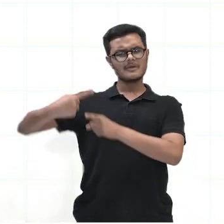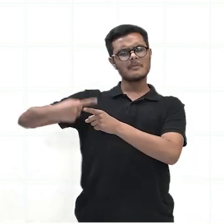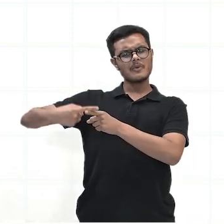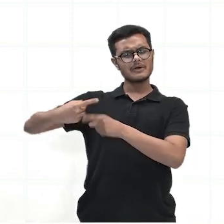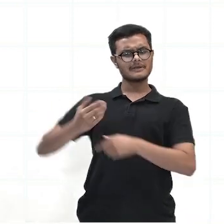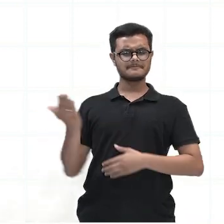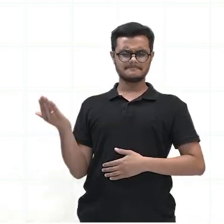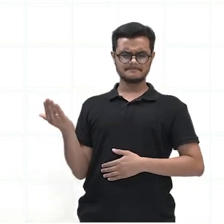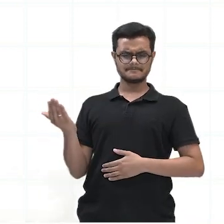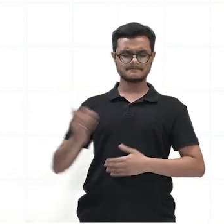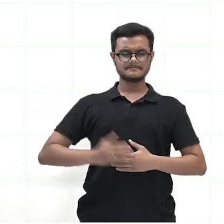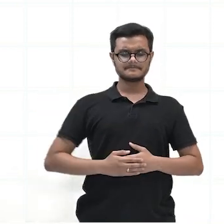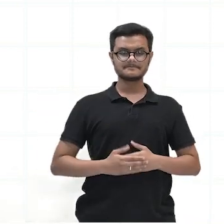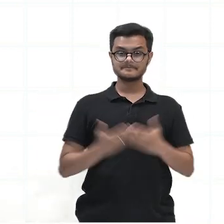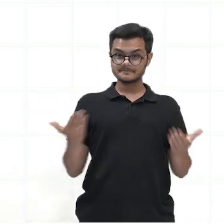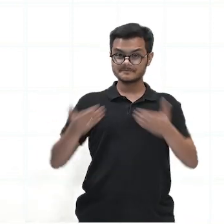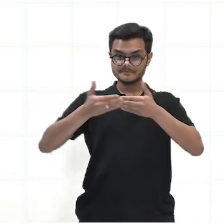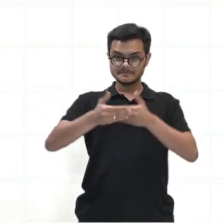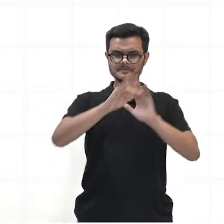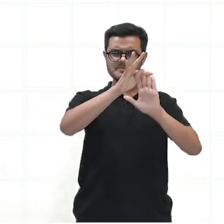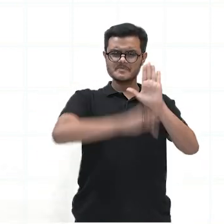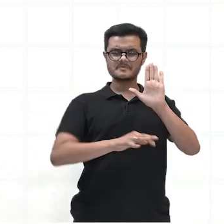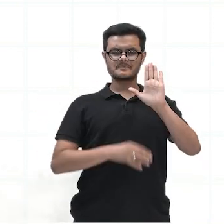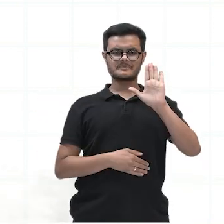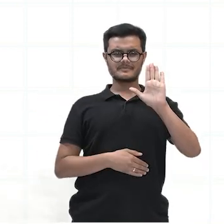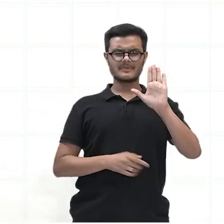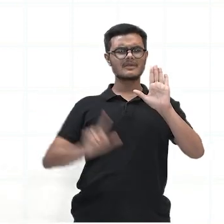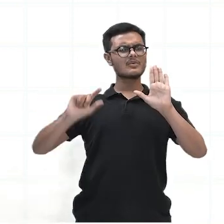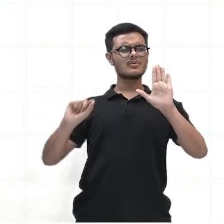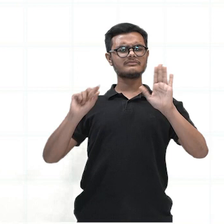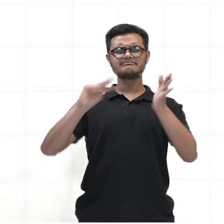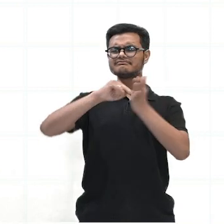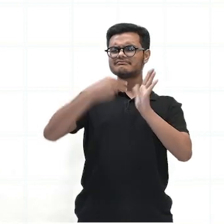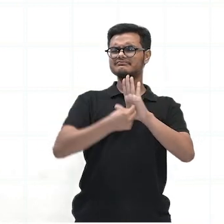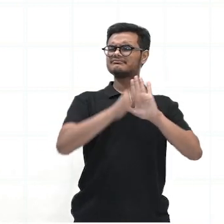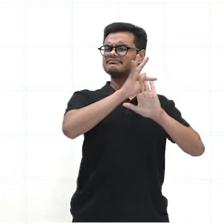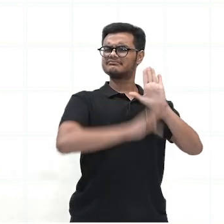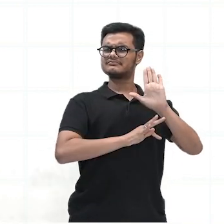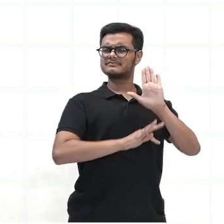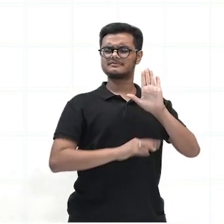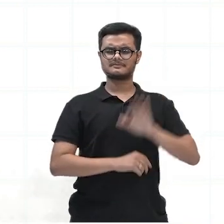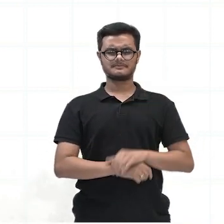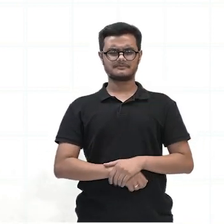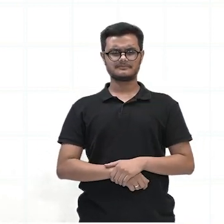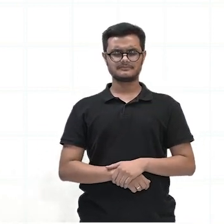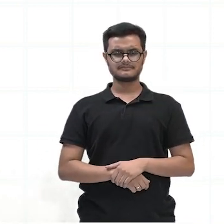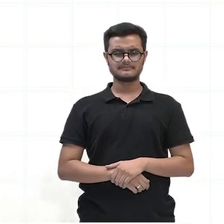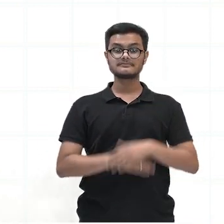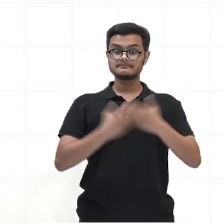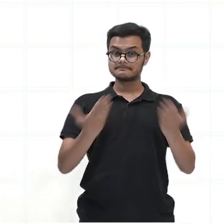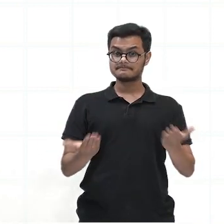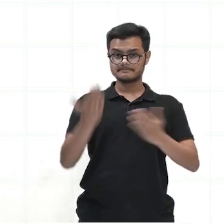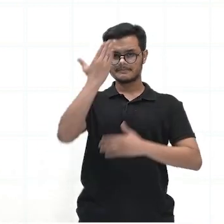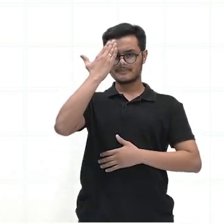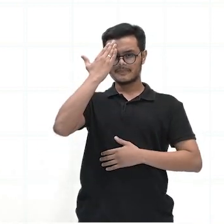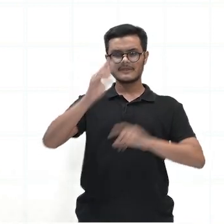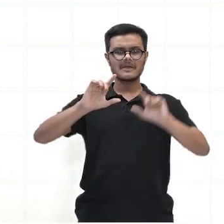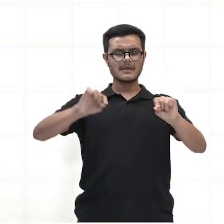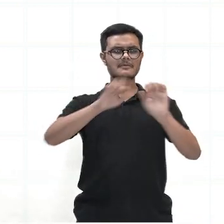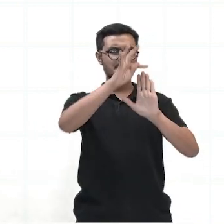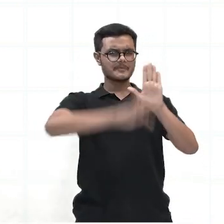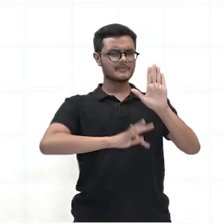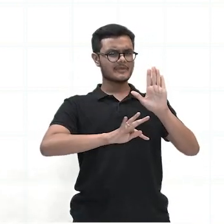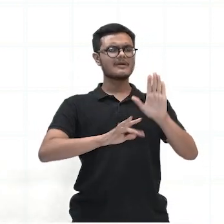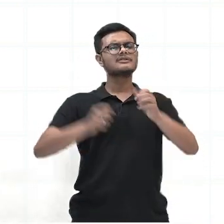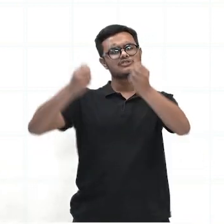aqui. Então, vamos iniciar dando uma olhadinha aqui do que está falando o nosso texto. Então, você já sabe que ele está falando